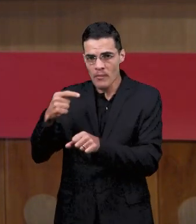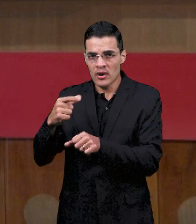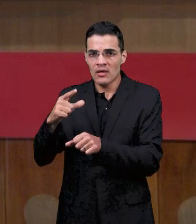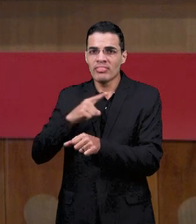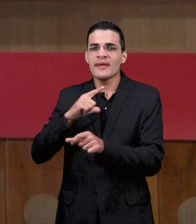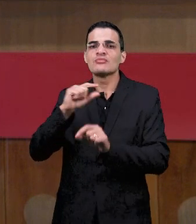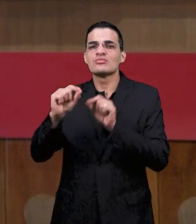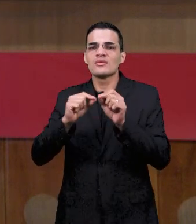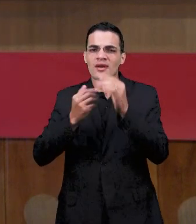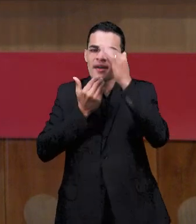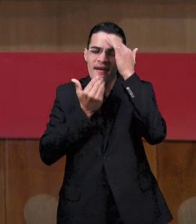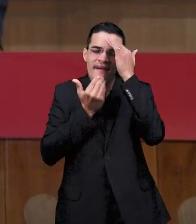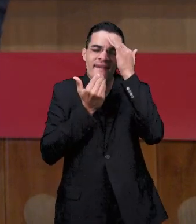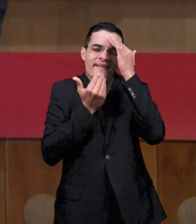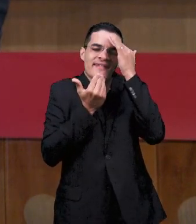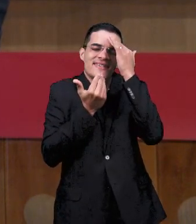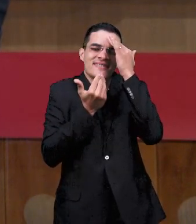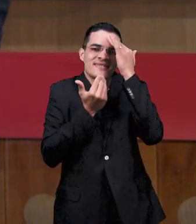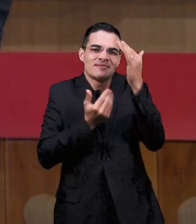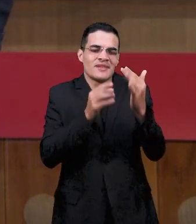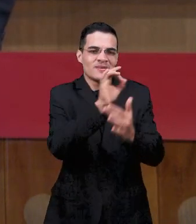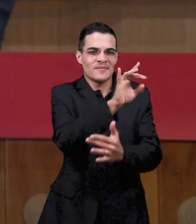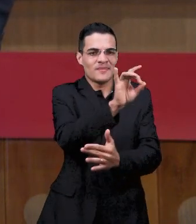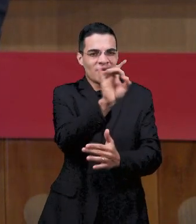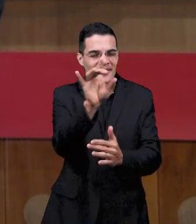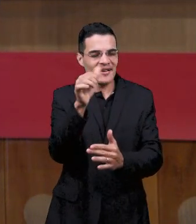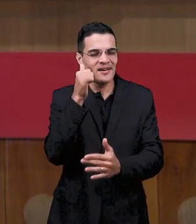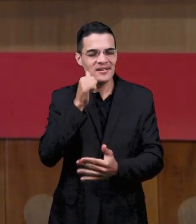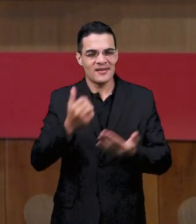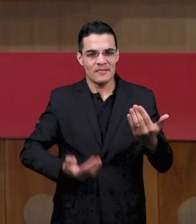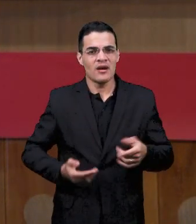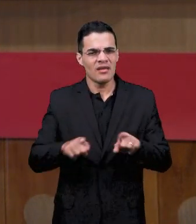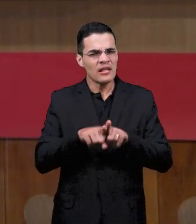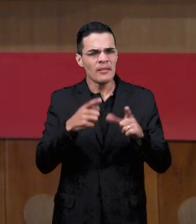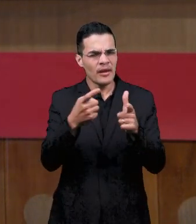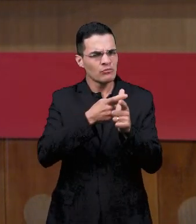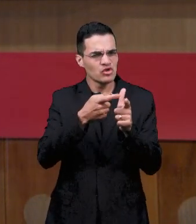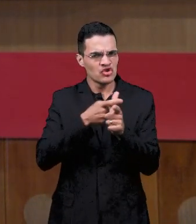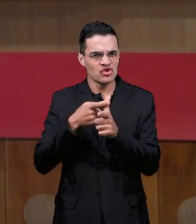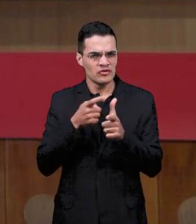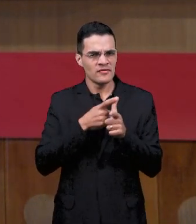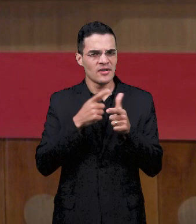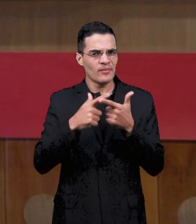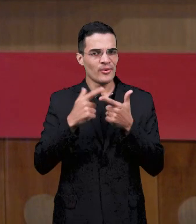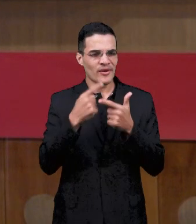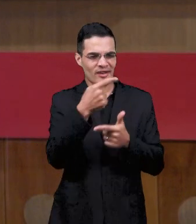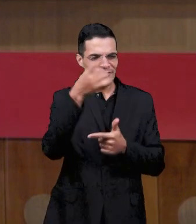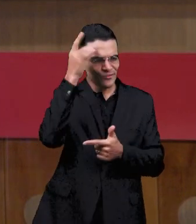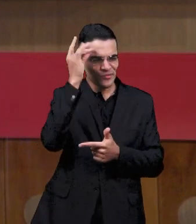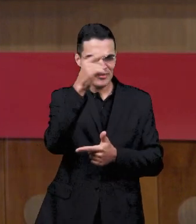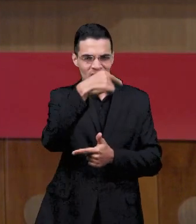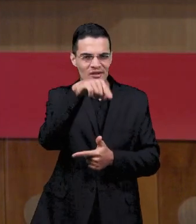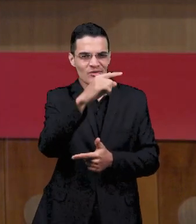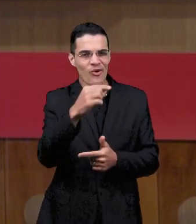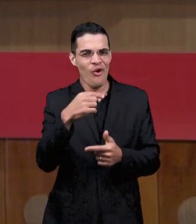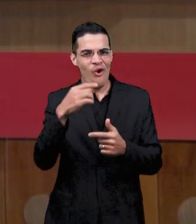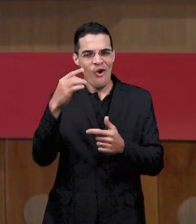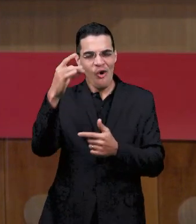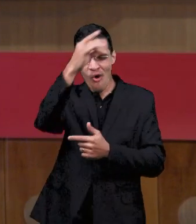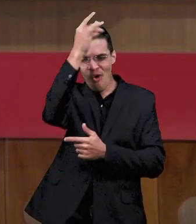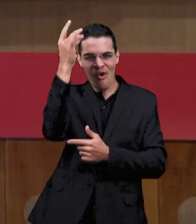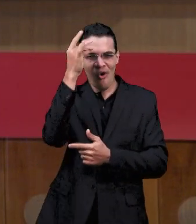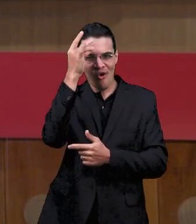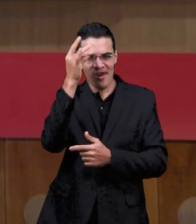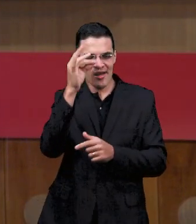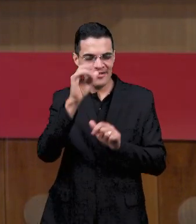uma dívida espiritual, por cada senhora, por cada serva desta obra,